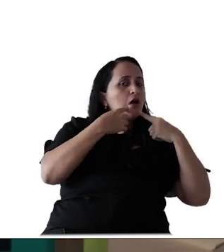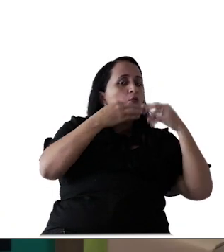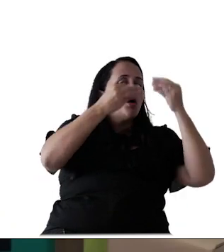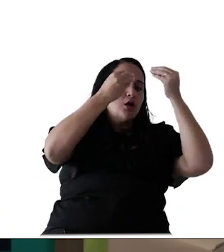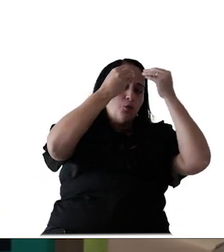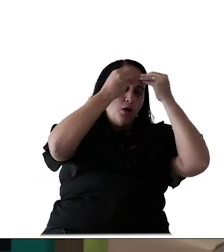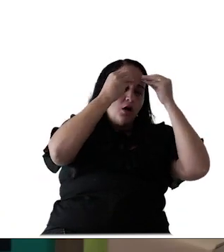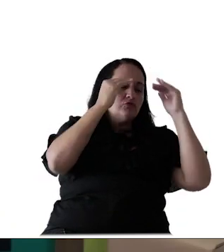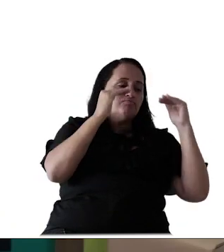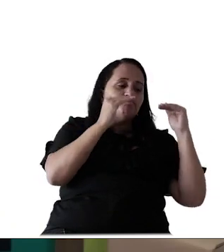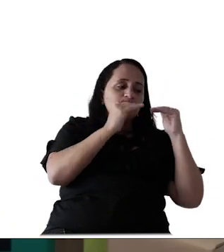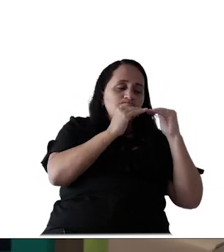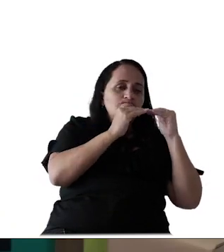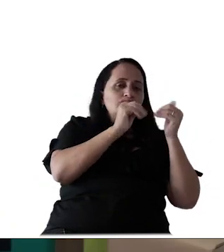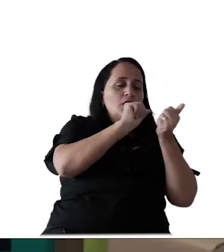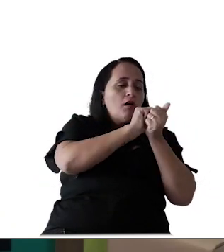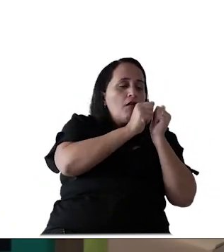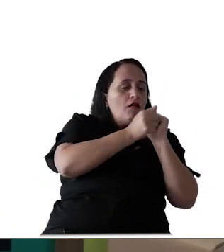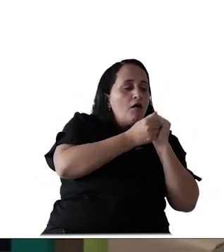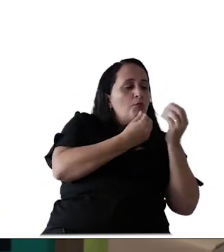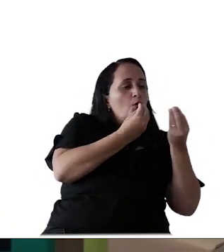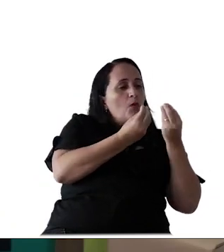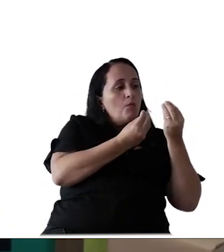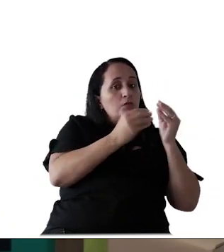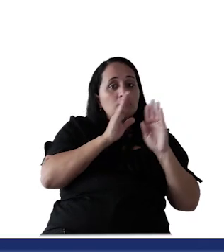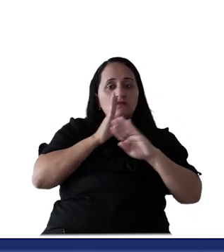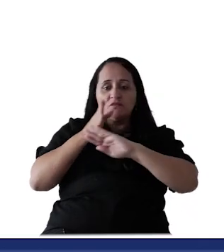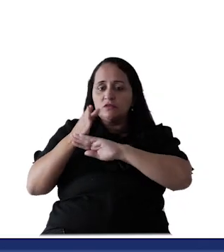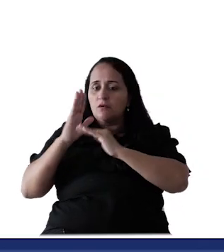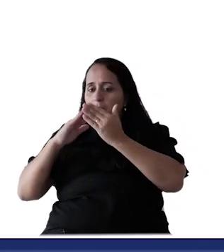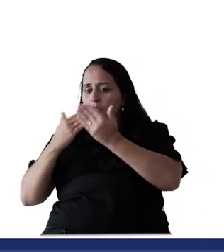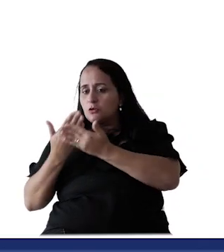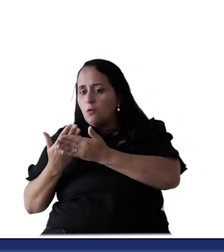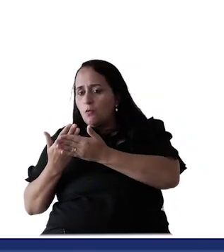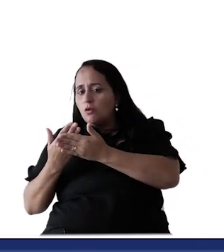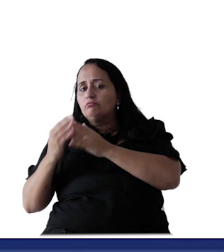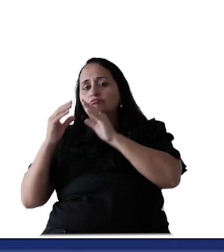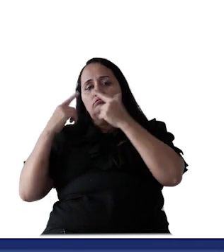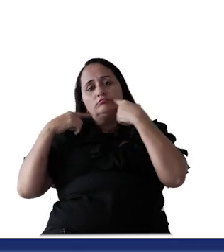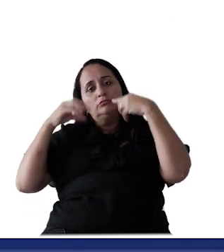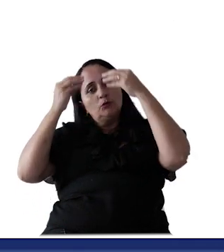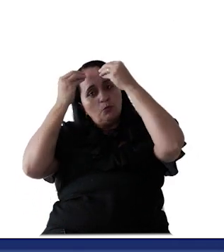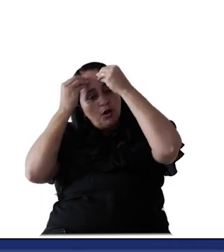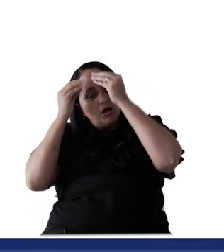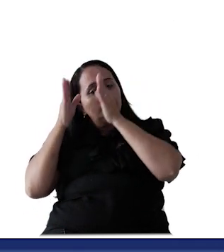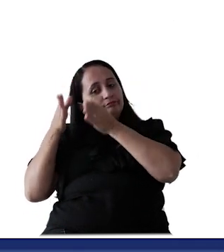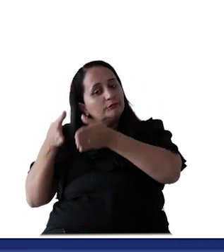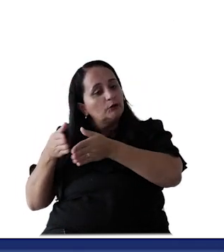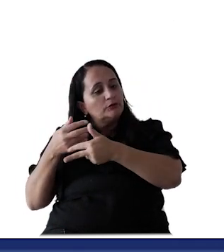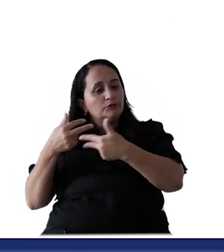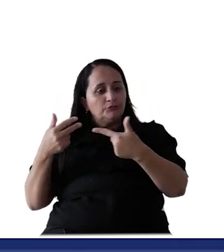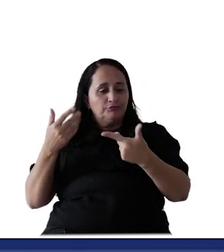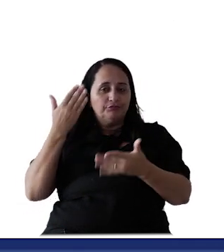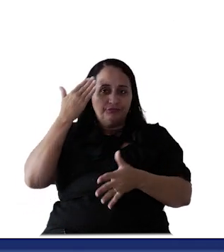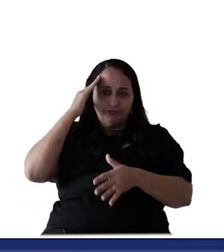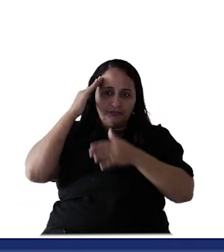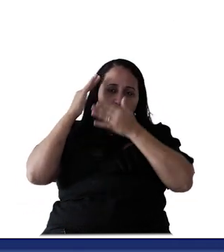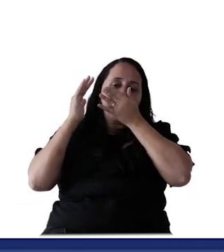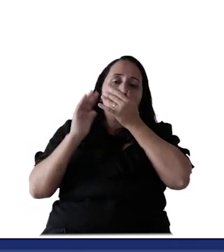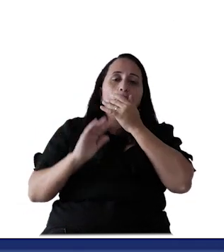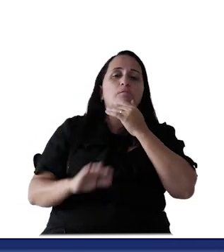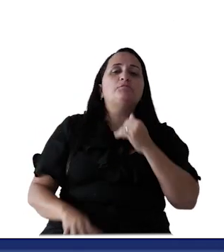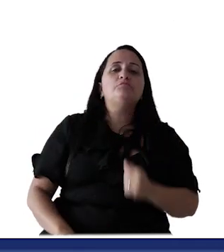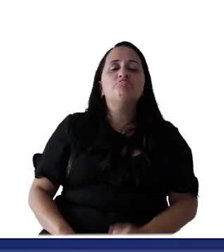Primeira situação, vou trazer para vocês a leitura de um texto. Tô aqui. Já imaginei milhões de maneiras para chamar